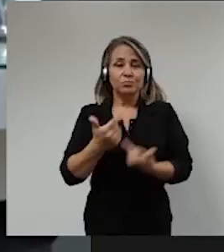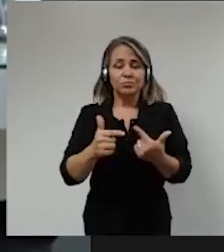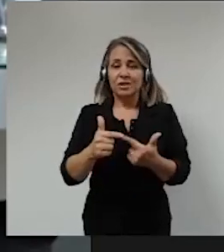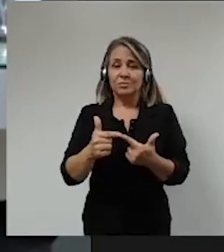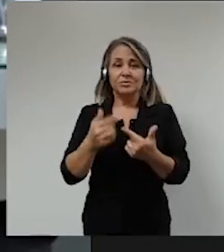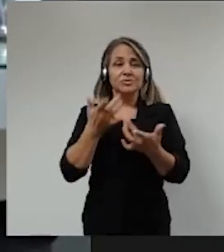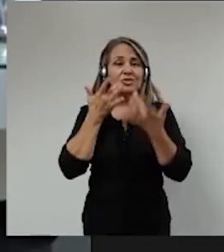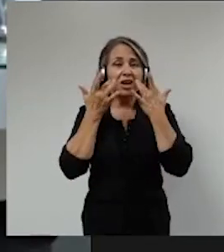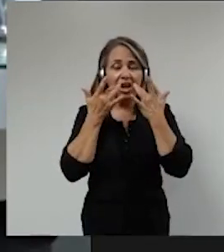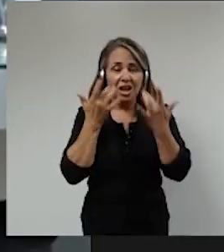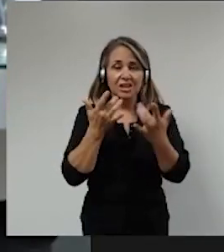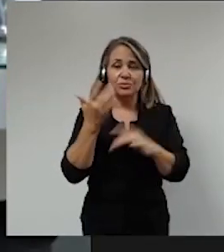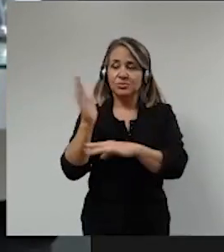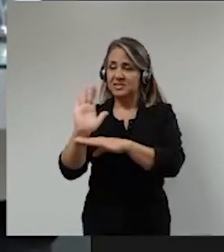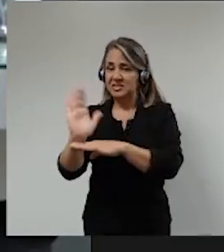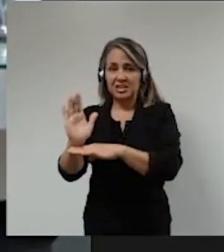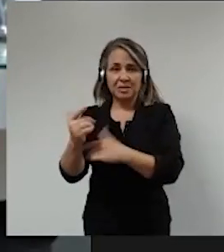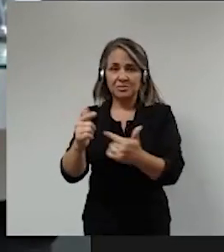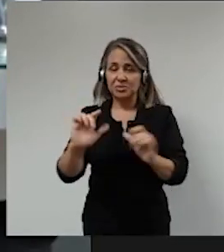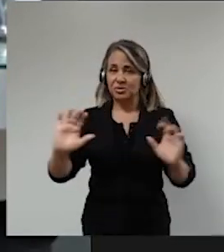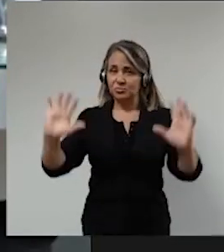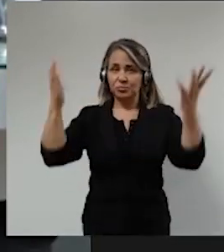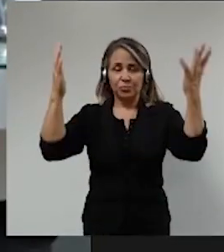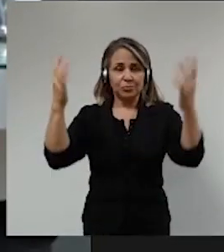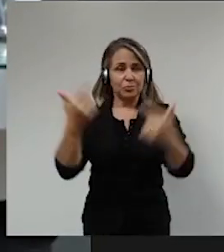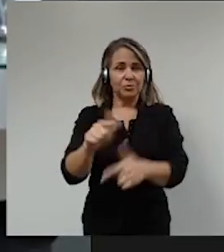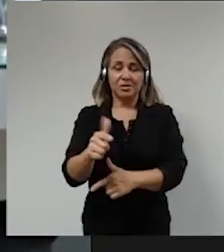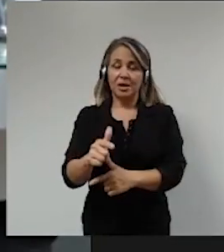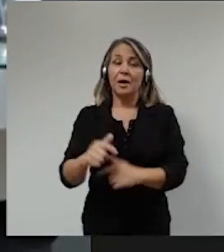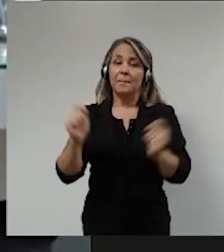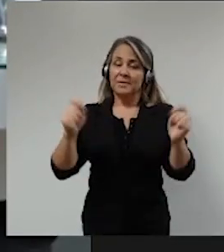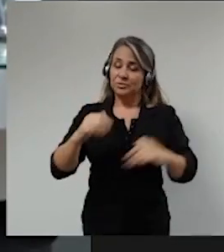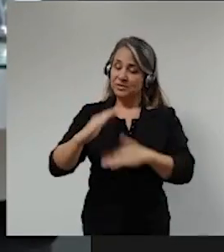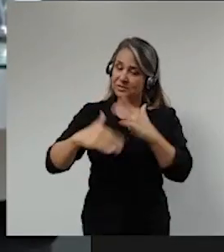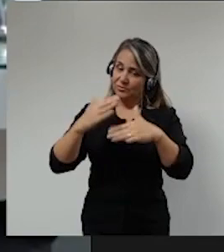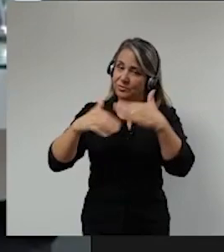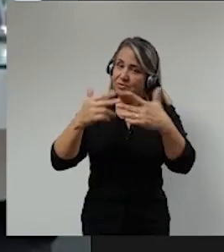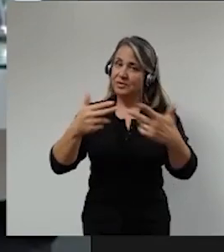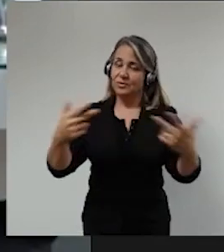não tem cinema, a gente não tem show, e a gente precisou desenvolver